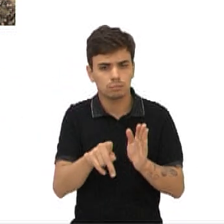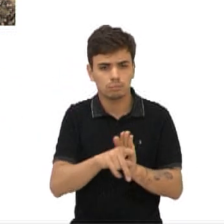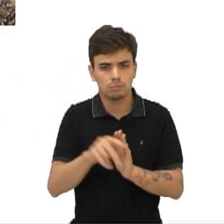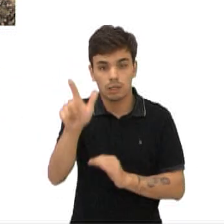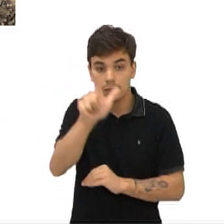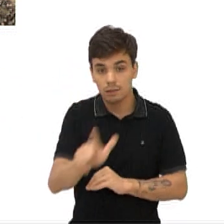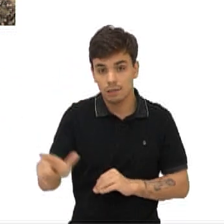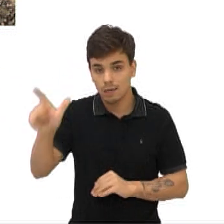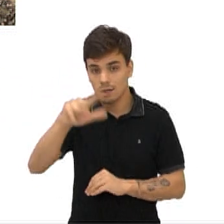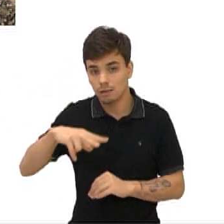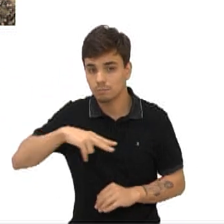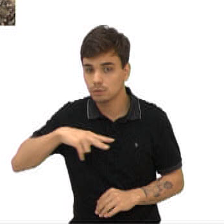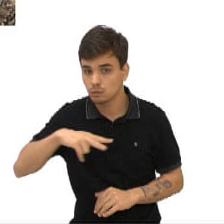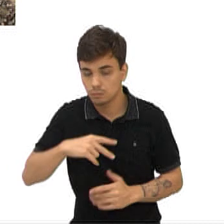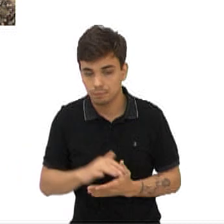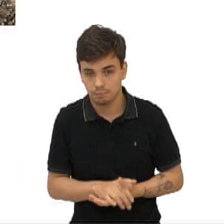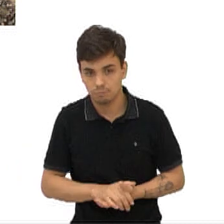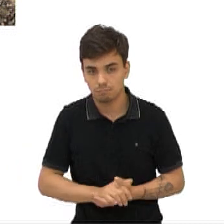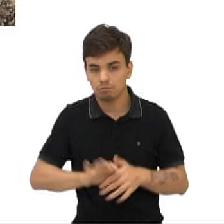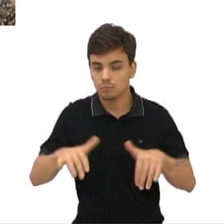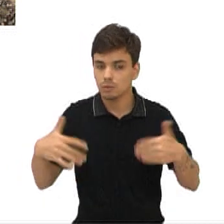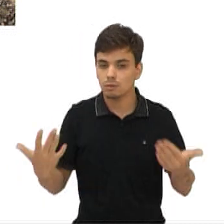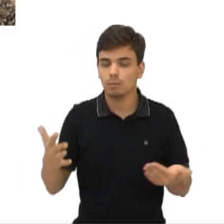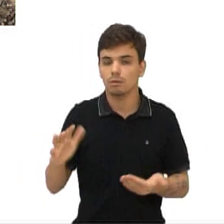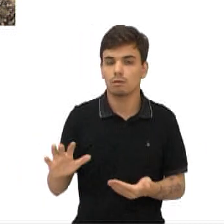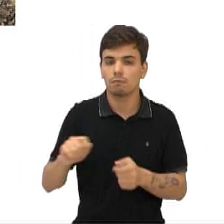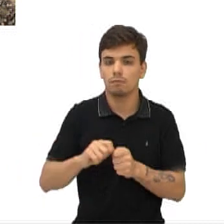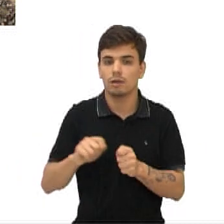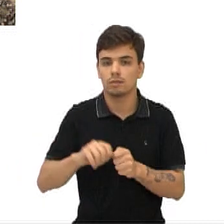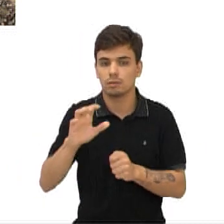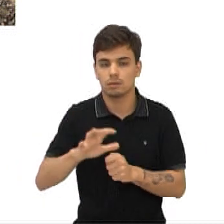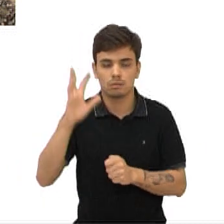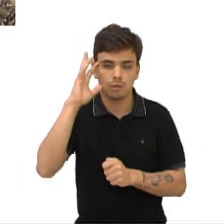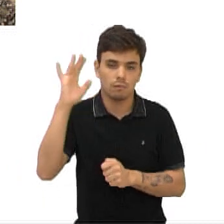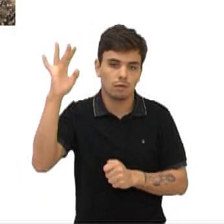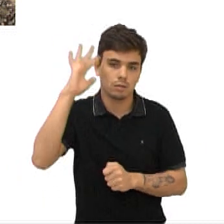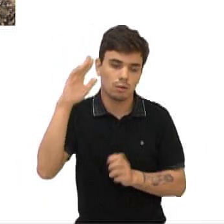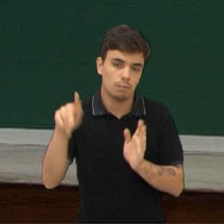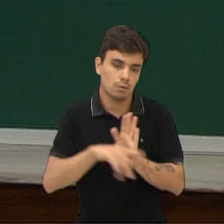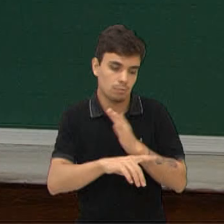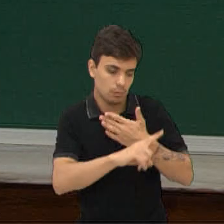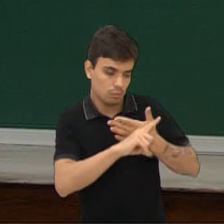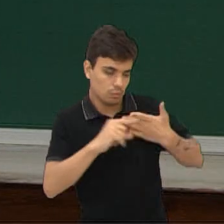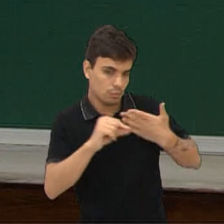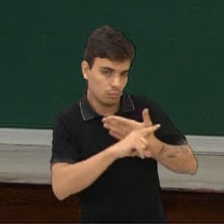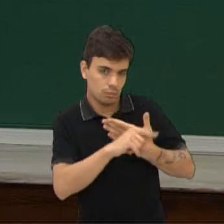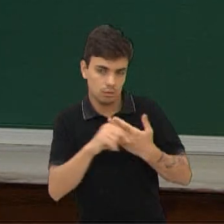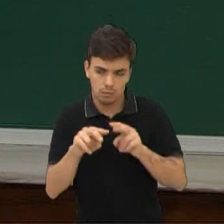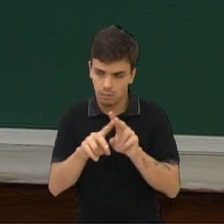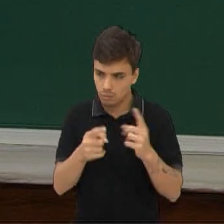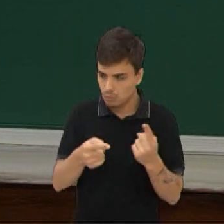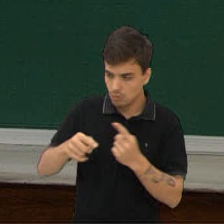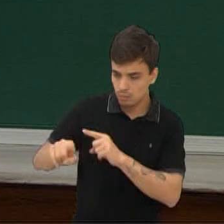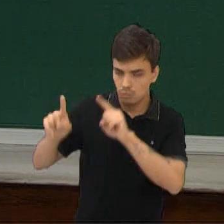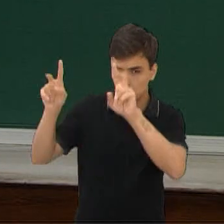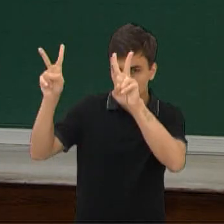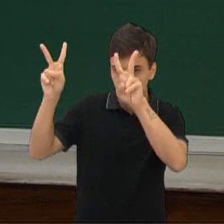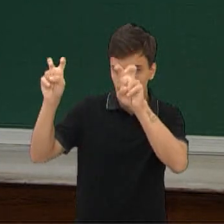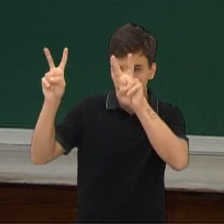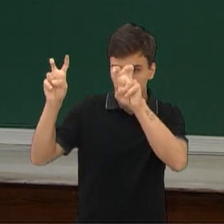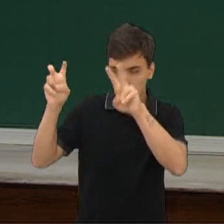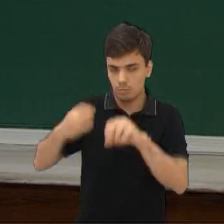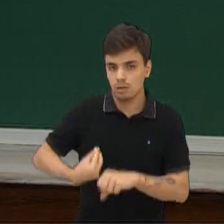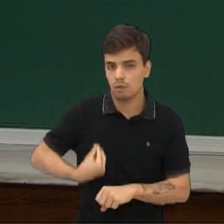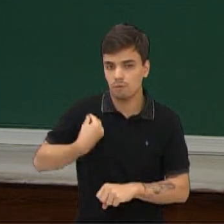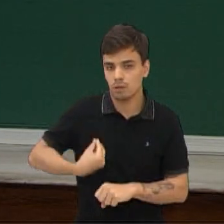pessoal. Geralmente isso é feito revelando alguma reflexão do autor sobre um tema da vida cotidiana. Então, a crônica é